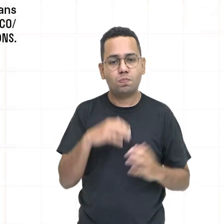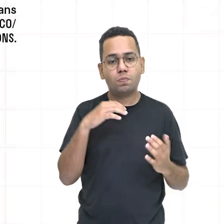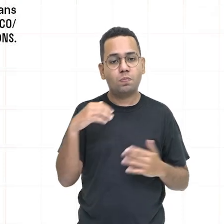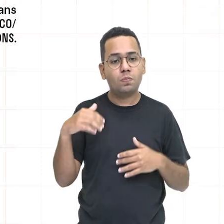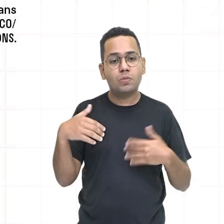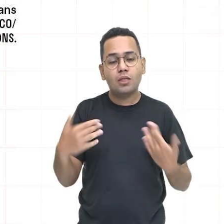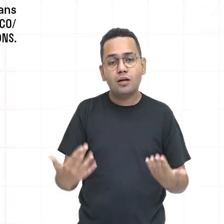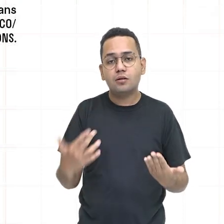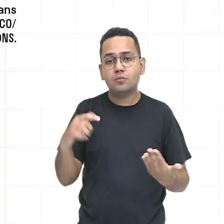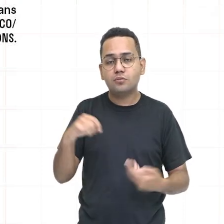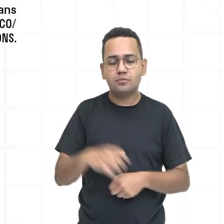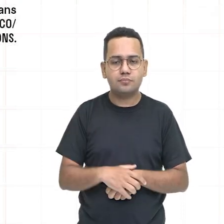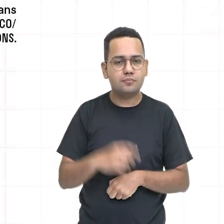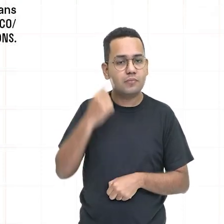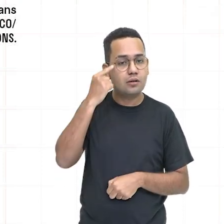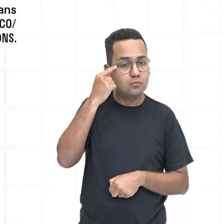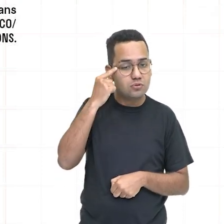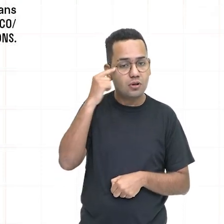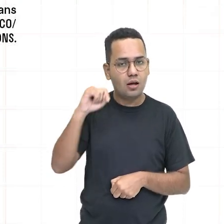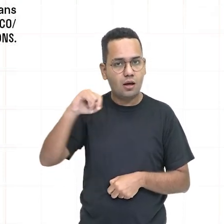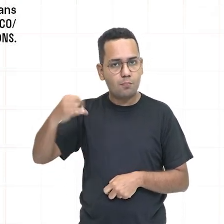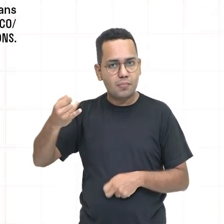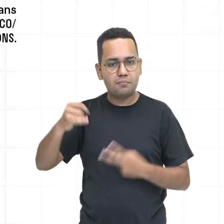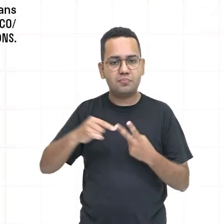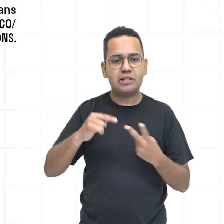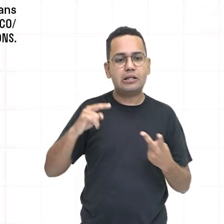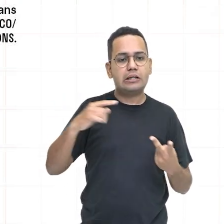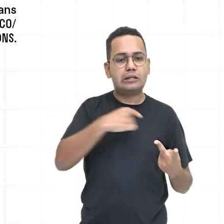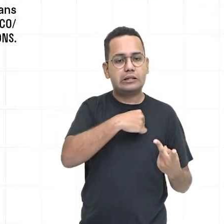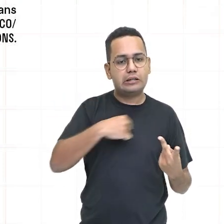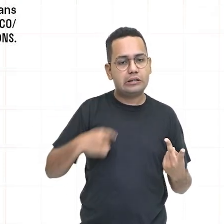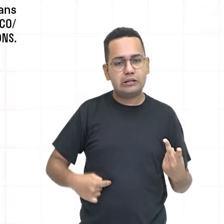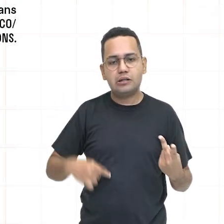demandas que surgiram do Japão e da China por